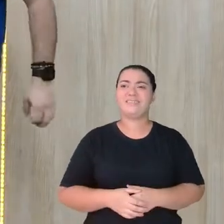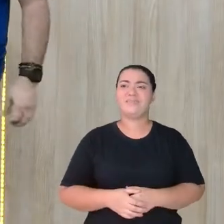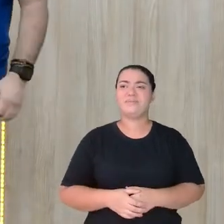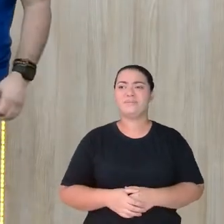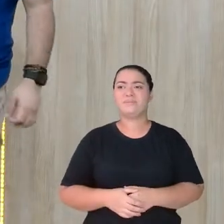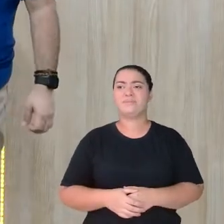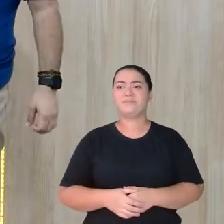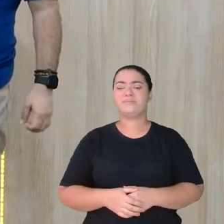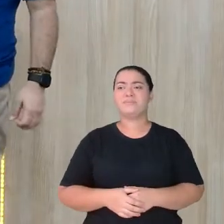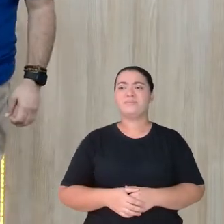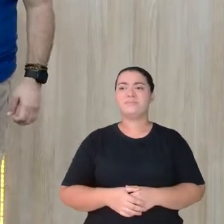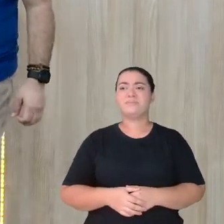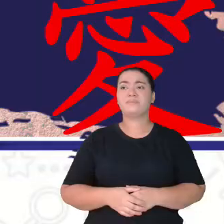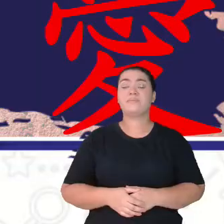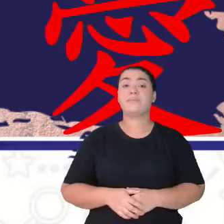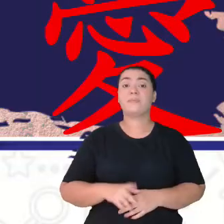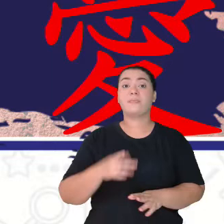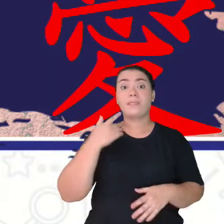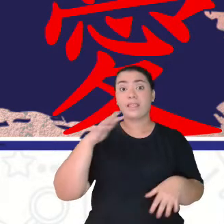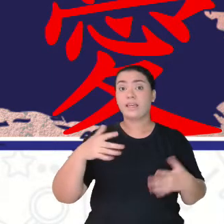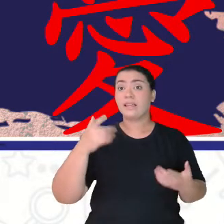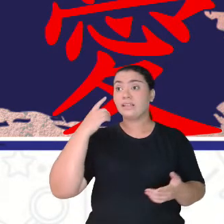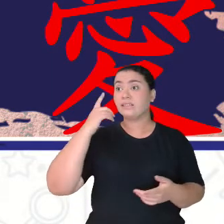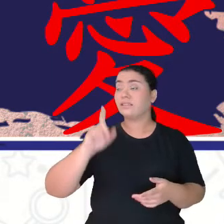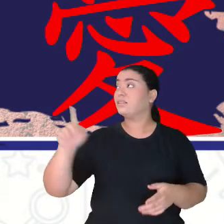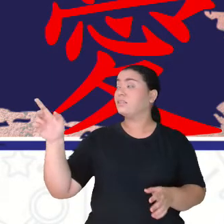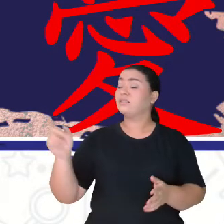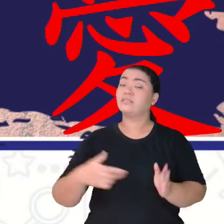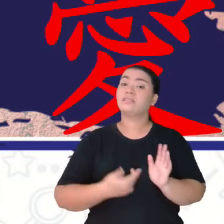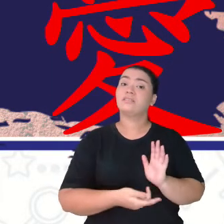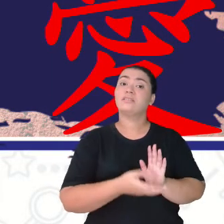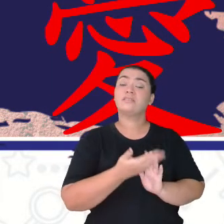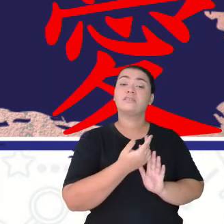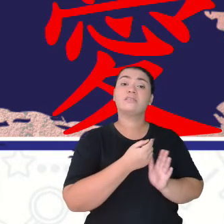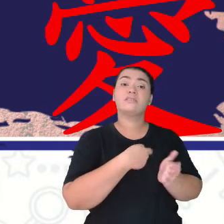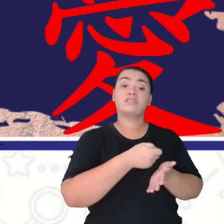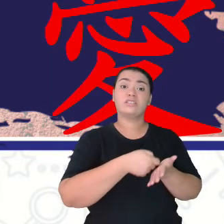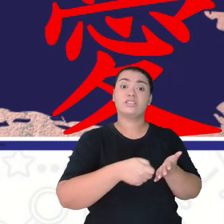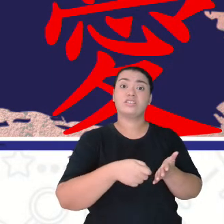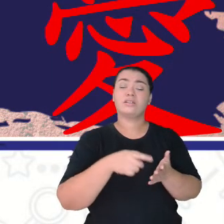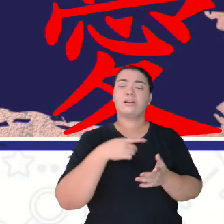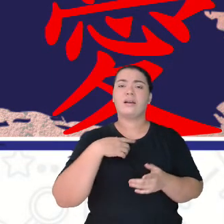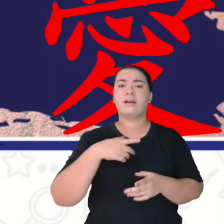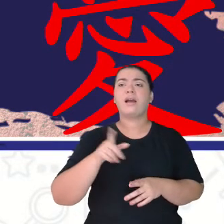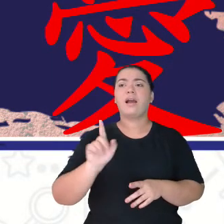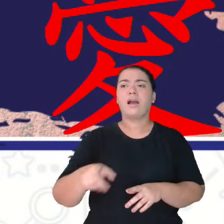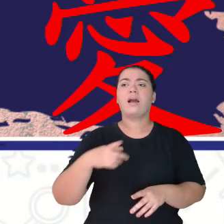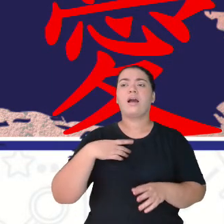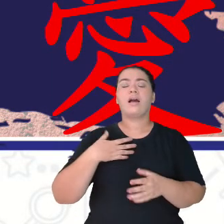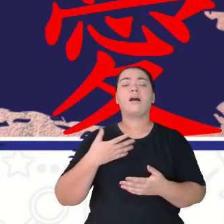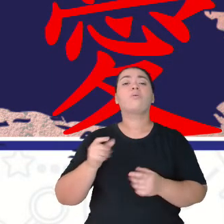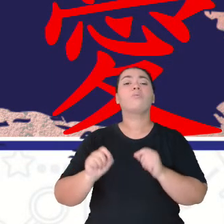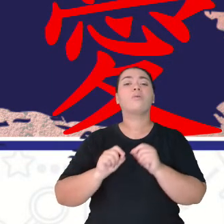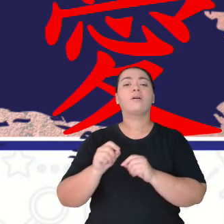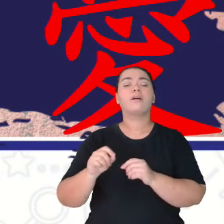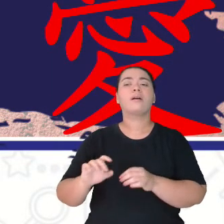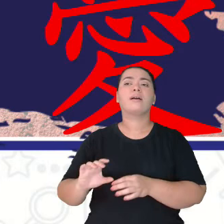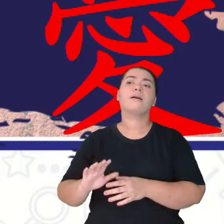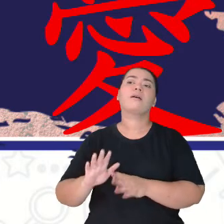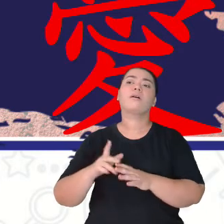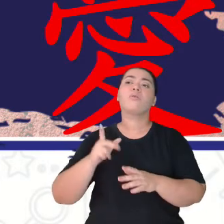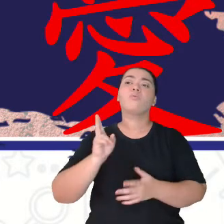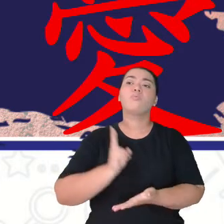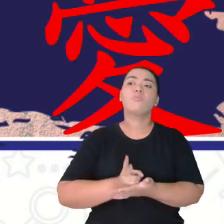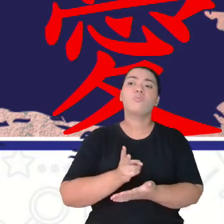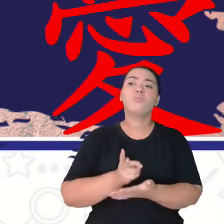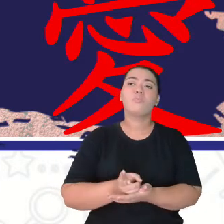né? Então, vê, essa forma de escrita ajudou a manter a unidade cultural na China, né, durante todos esses séculos, né? Então, por